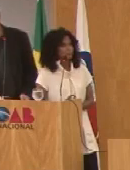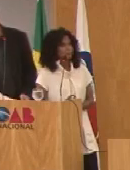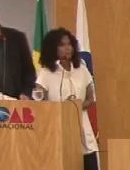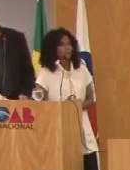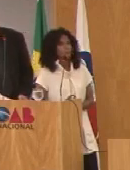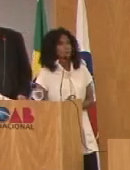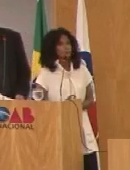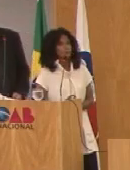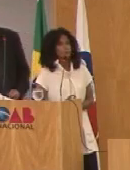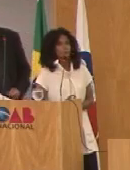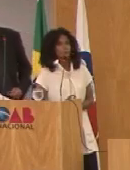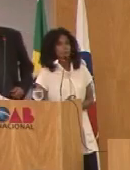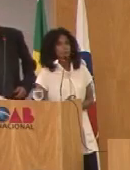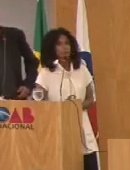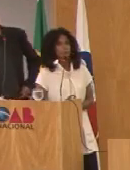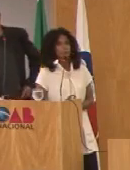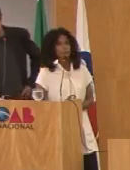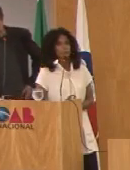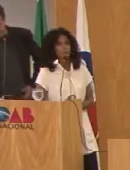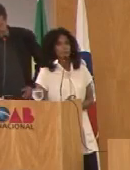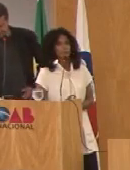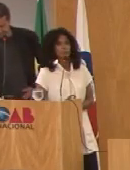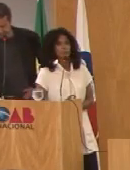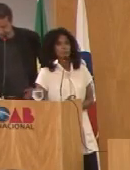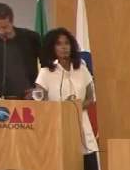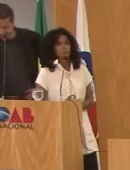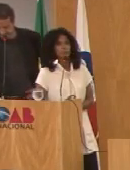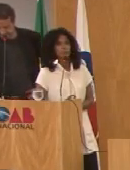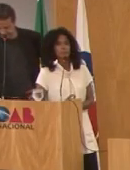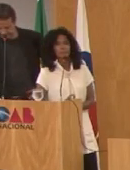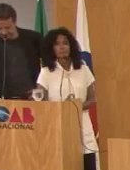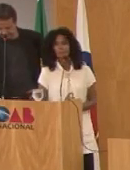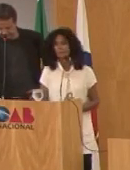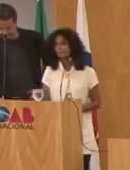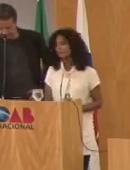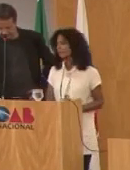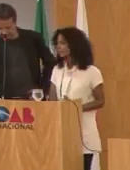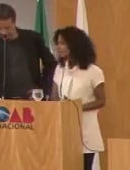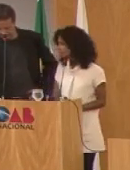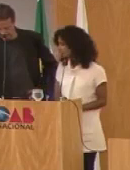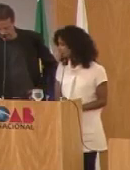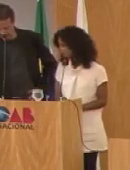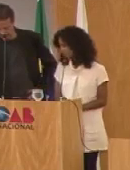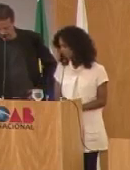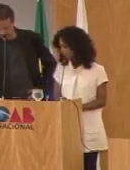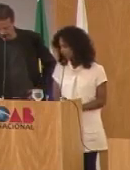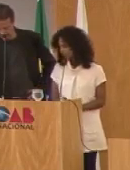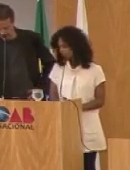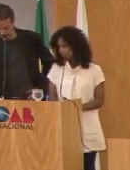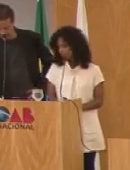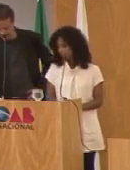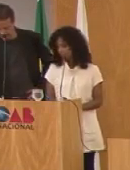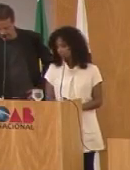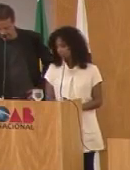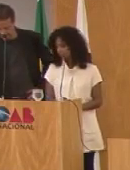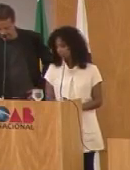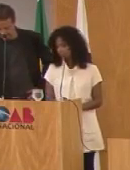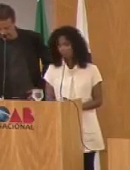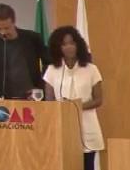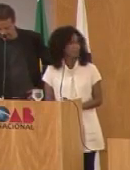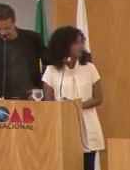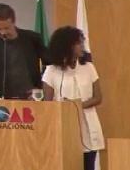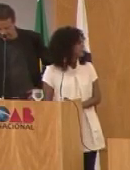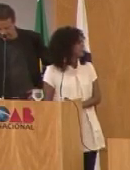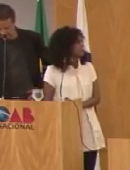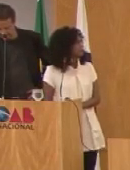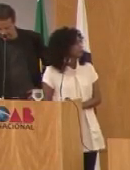poder multiplicador de tantas outras comissões de verdade pelo Brasil afora. Por 2 anos e meio, foram